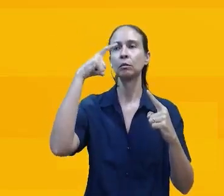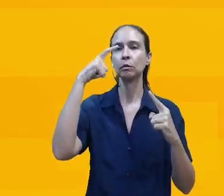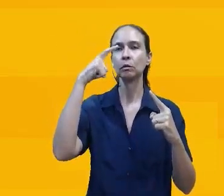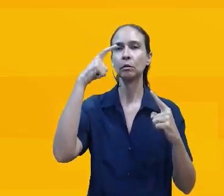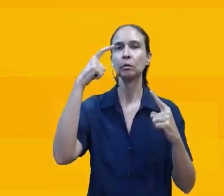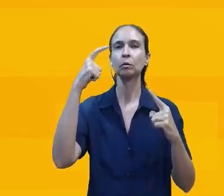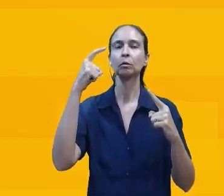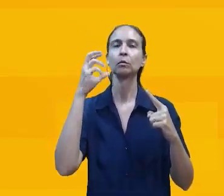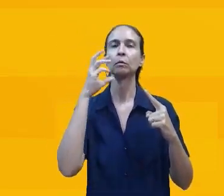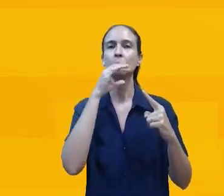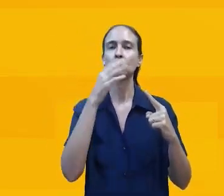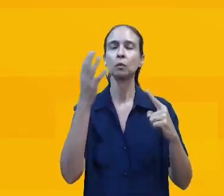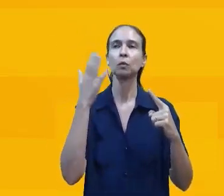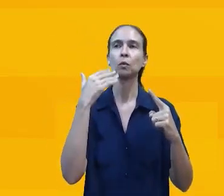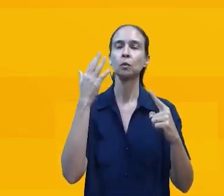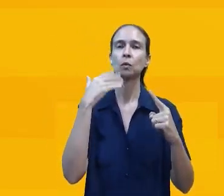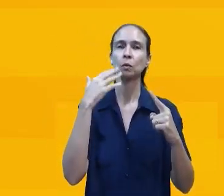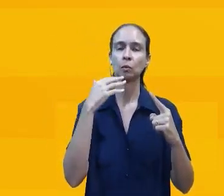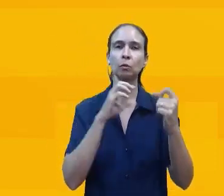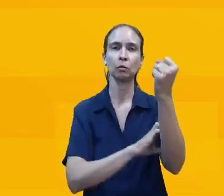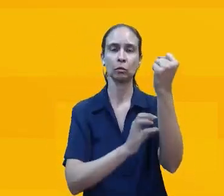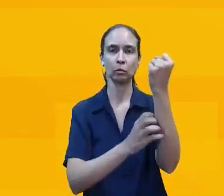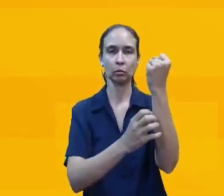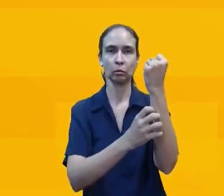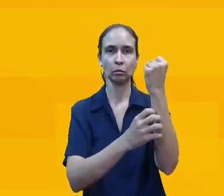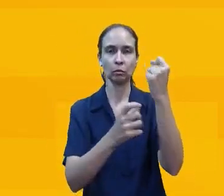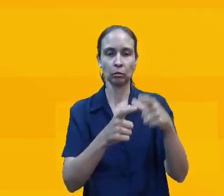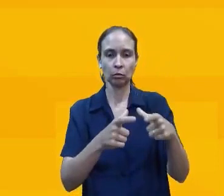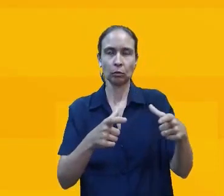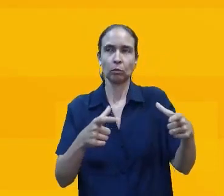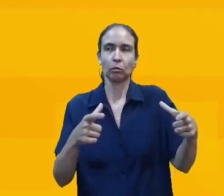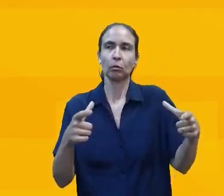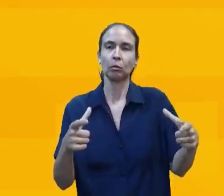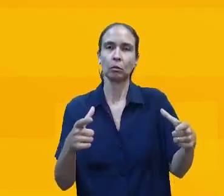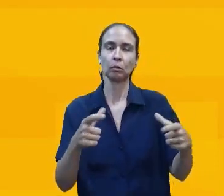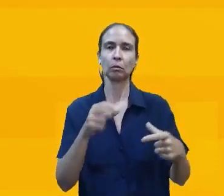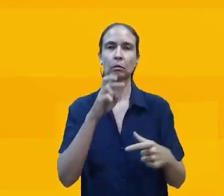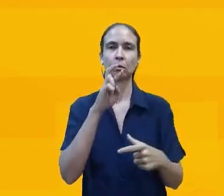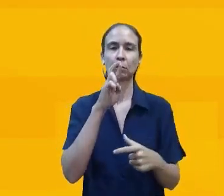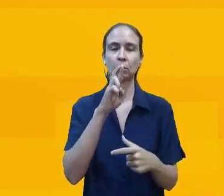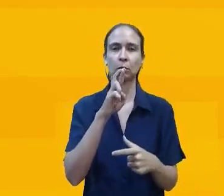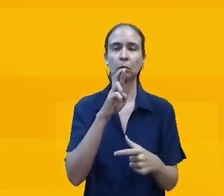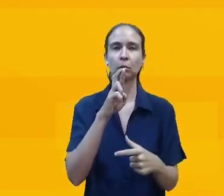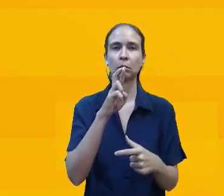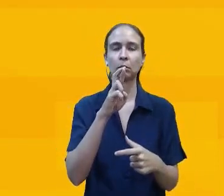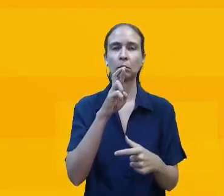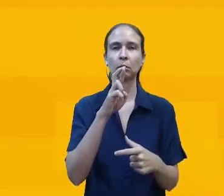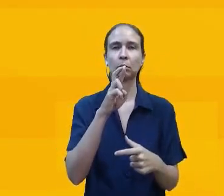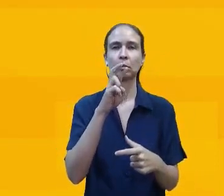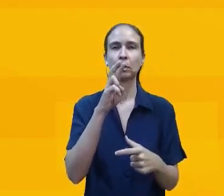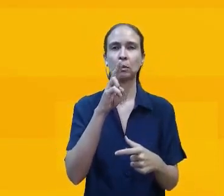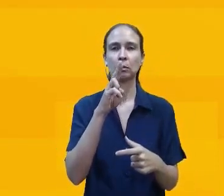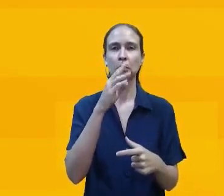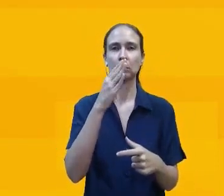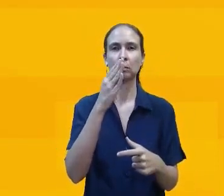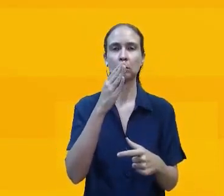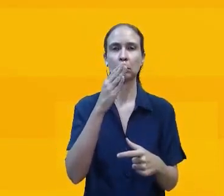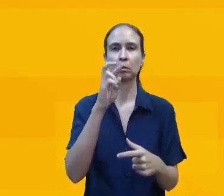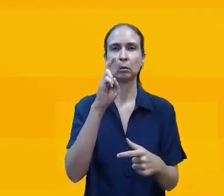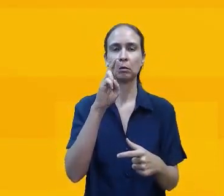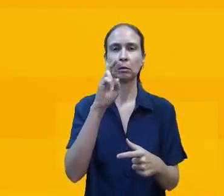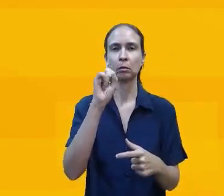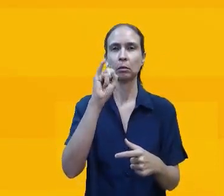que tem, ele aumenta muito o Brix e aí baixa um pouco a acidez. Então, o abacaxi, o balanço, o Brix, a